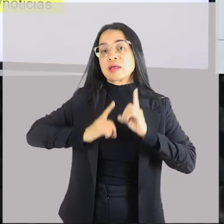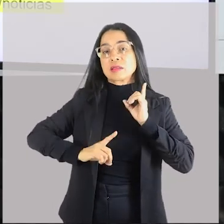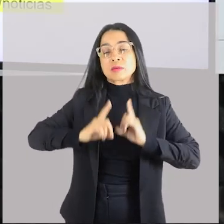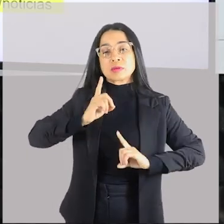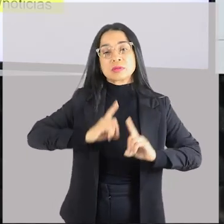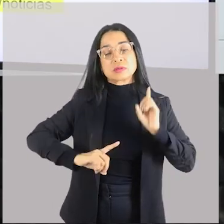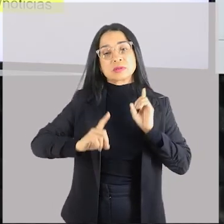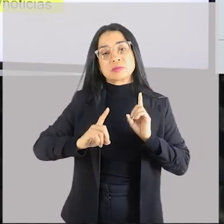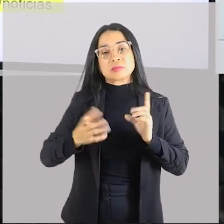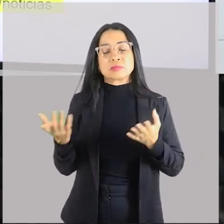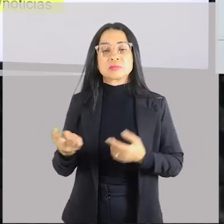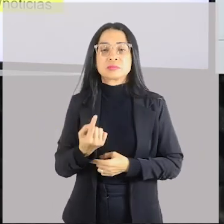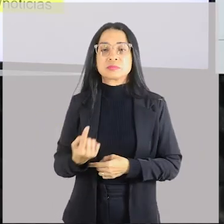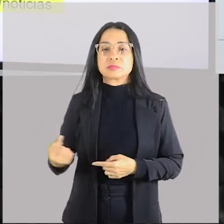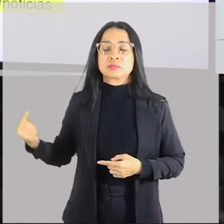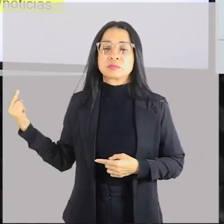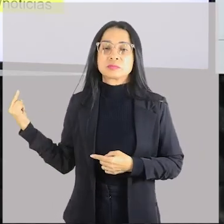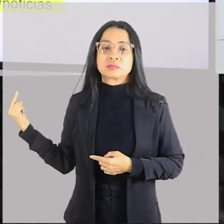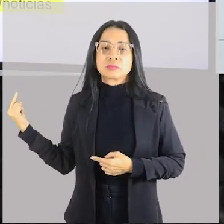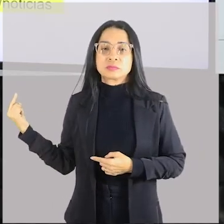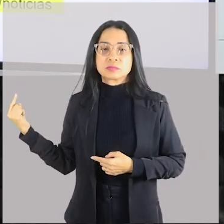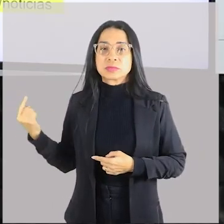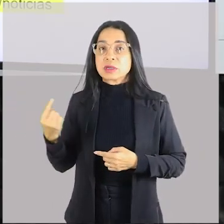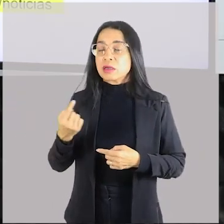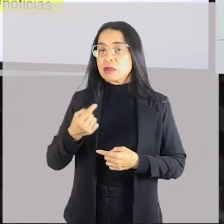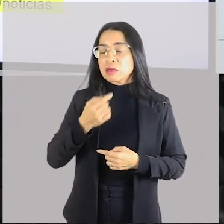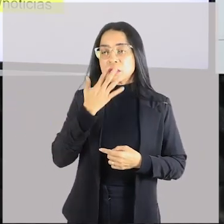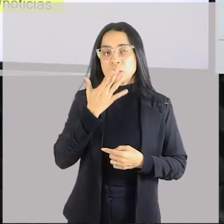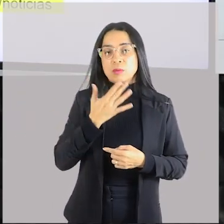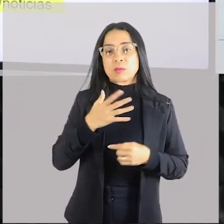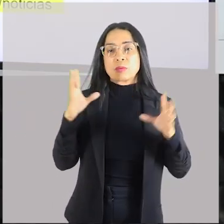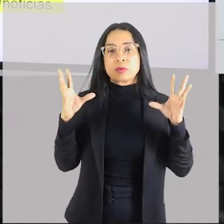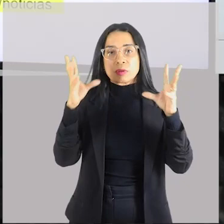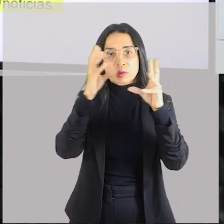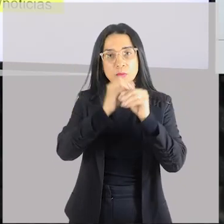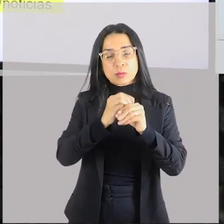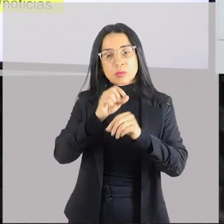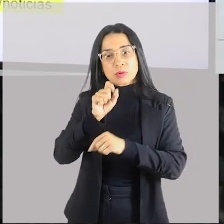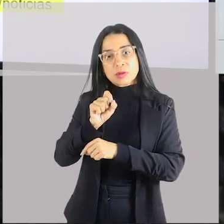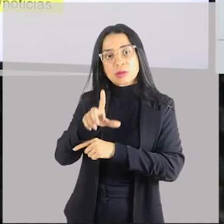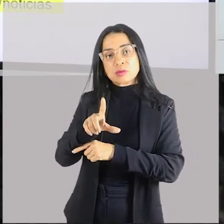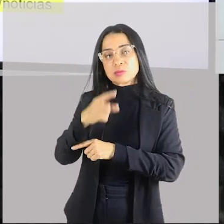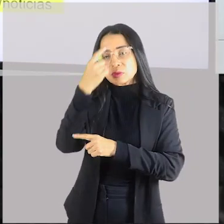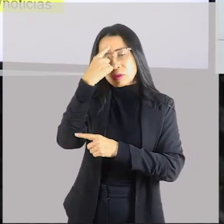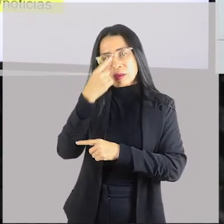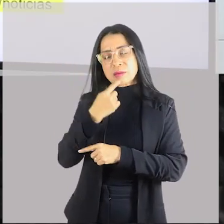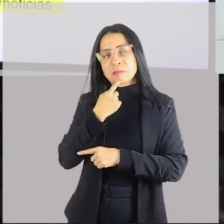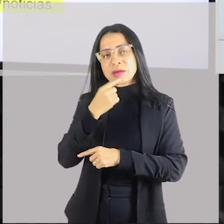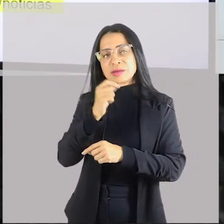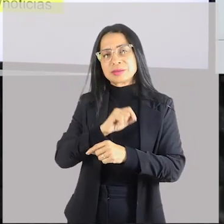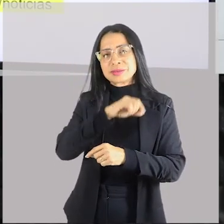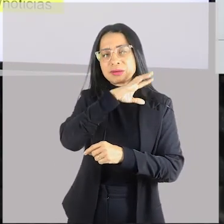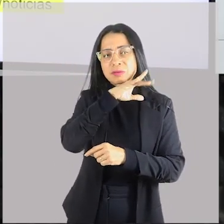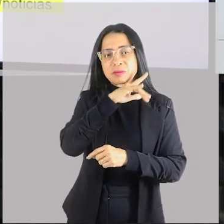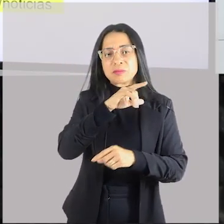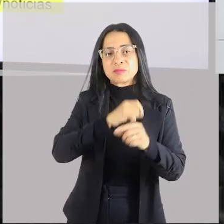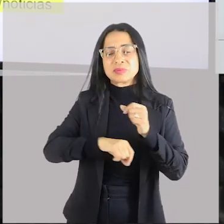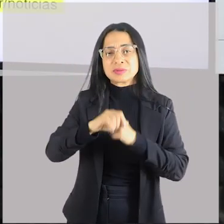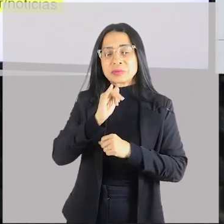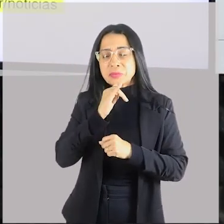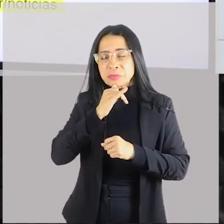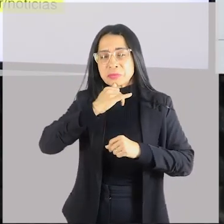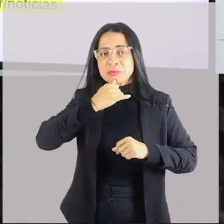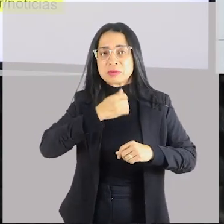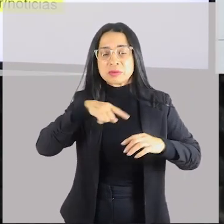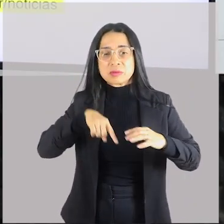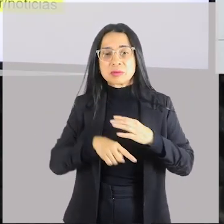expressionismo você já entender isso certo as cores são escuras azuis as imagens são pesadas e horrendas e com uma tristeza e melancolia